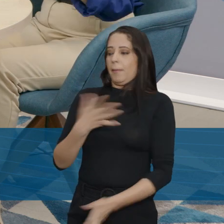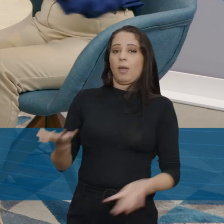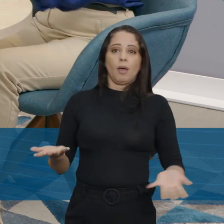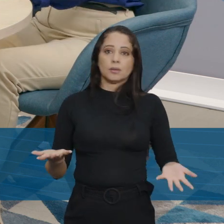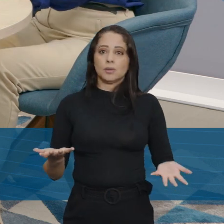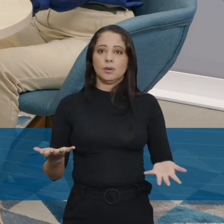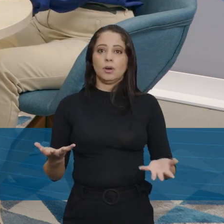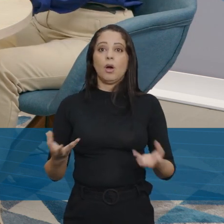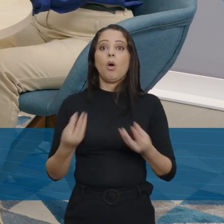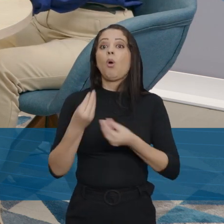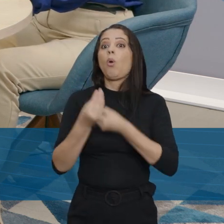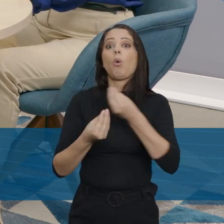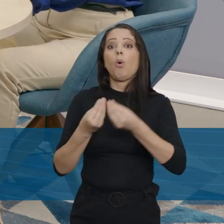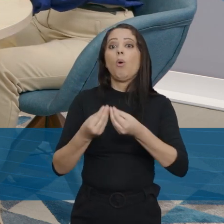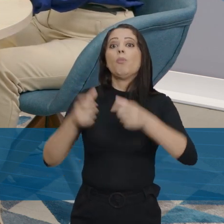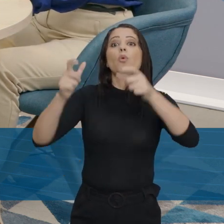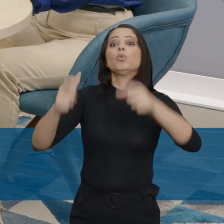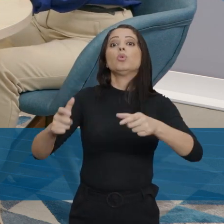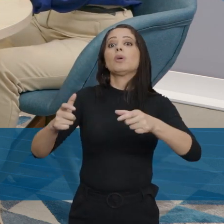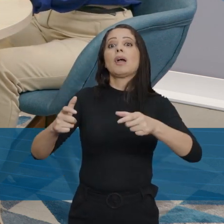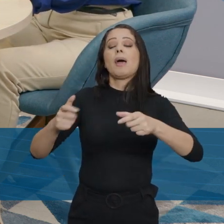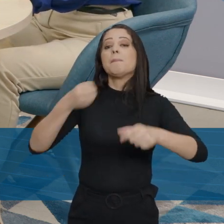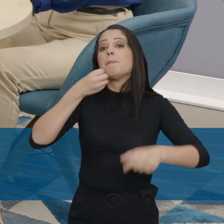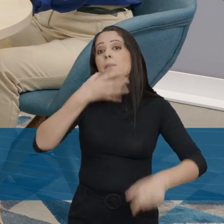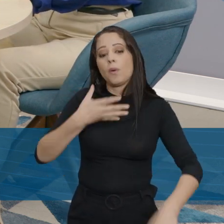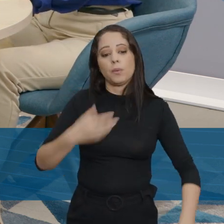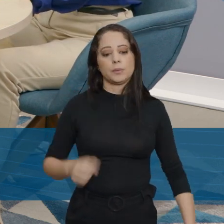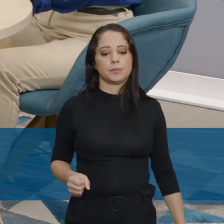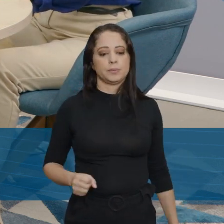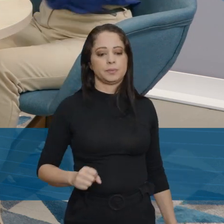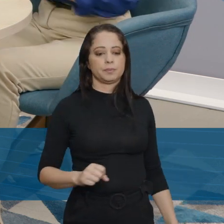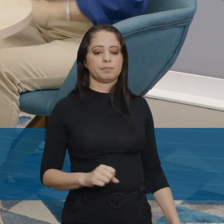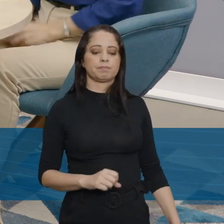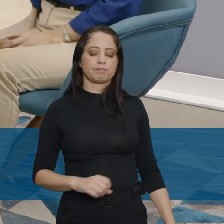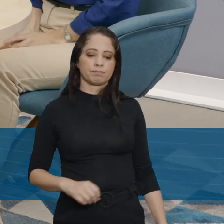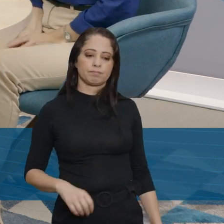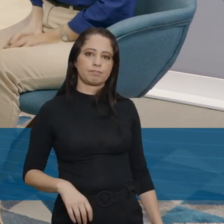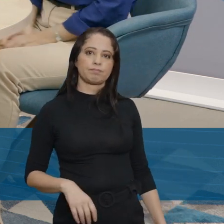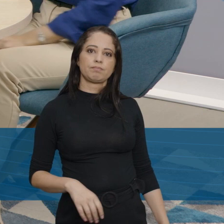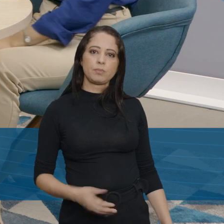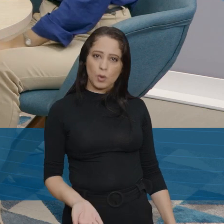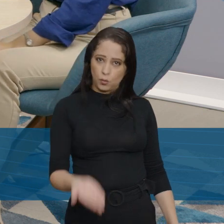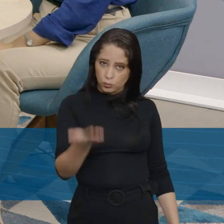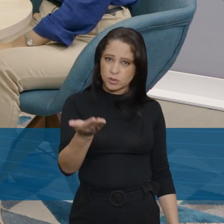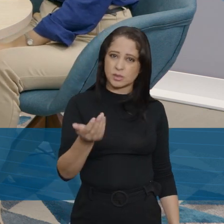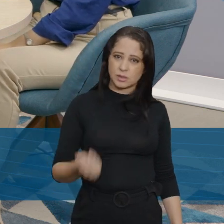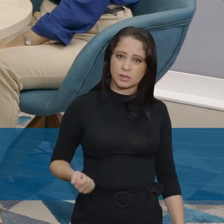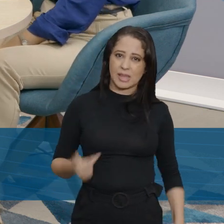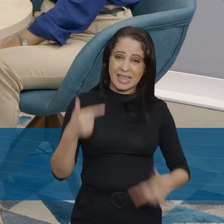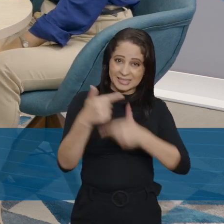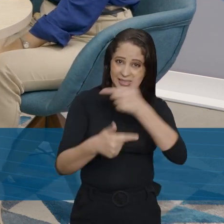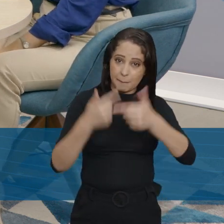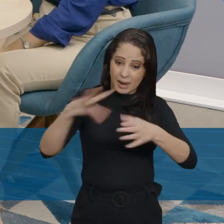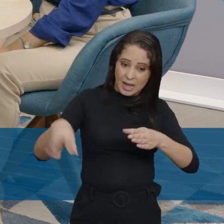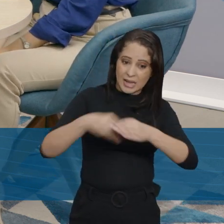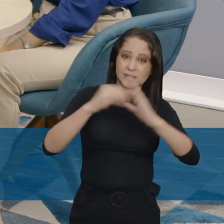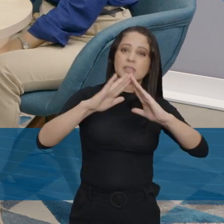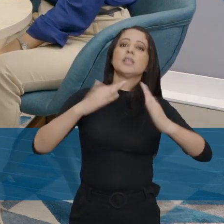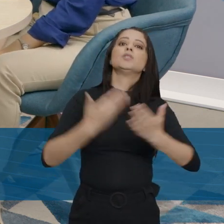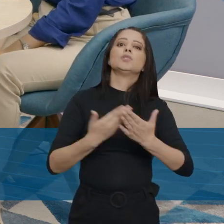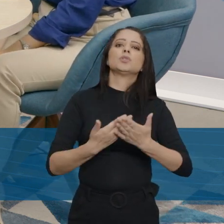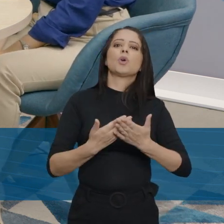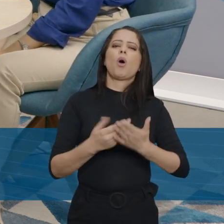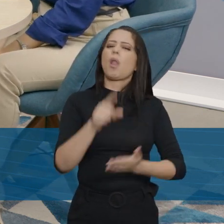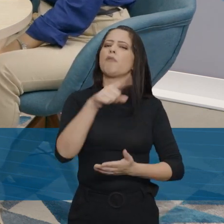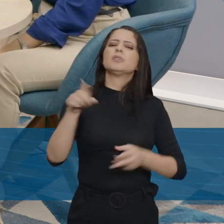criando realmente um ambiente saudável, né? Sim. E antes da gente continuar, Você atua mais diretamente nas escolas,